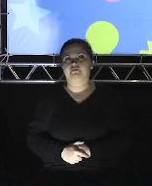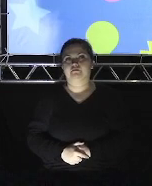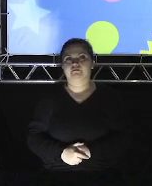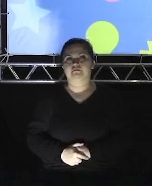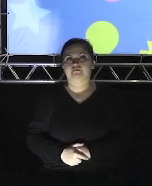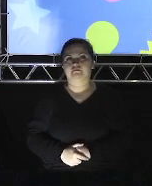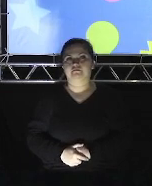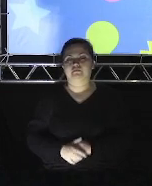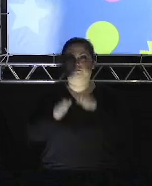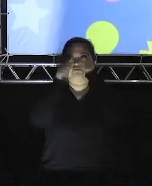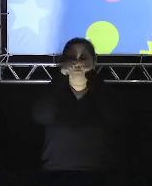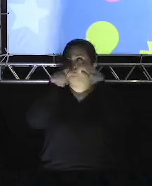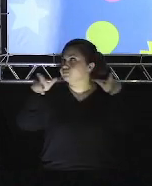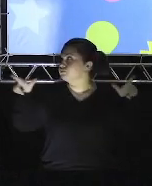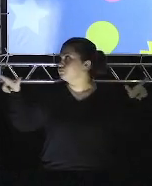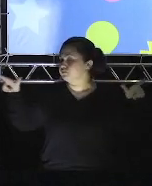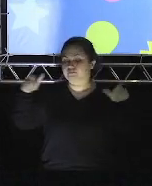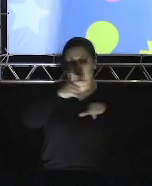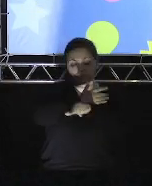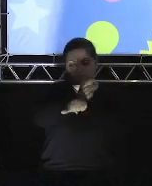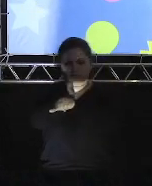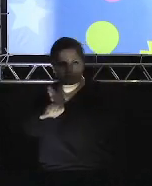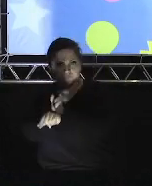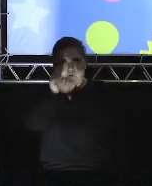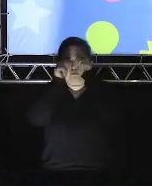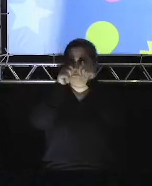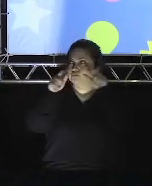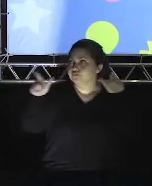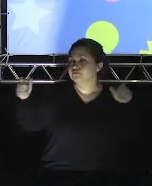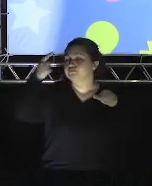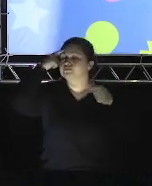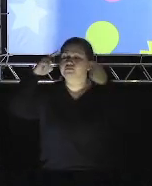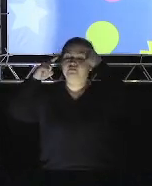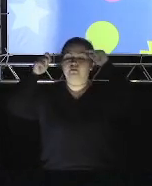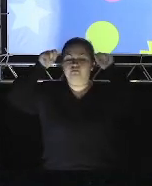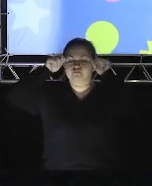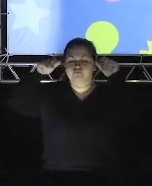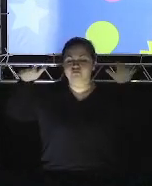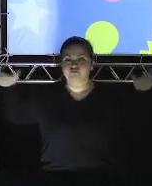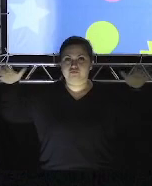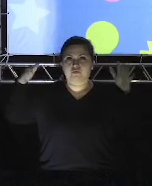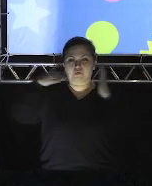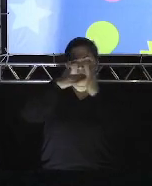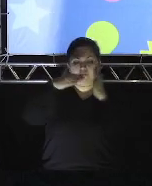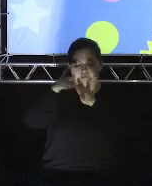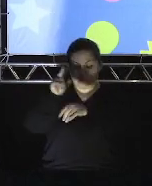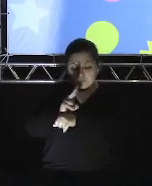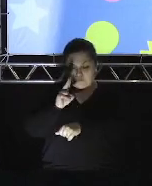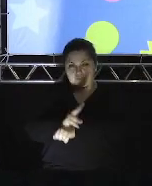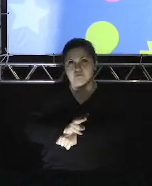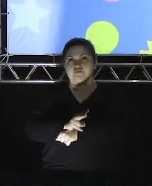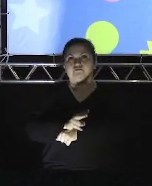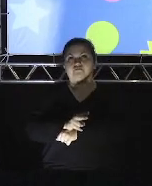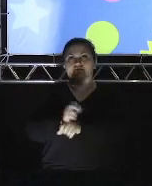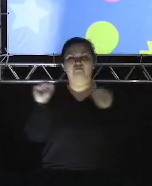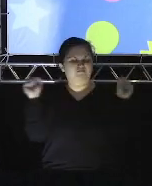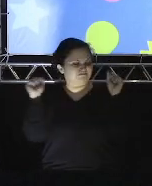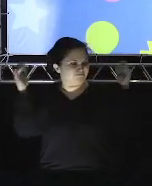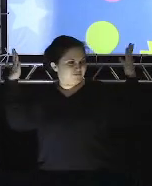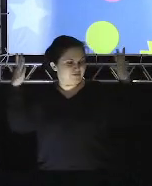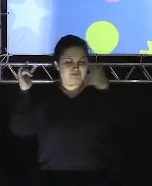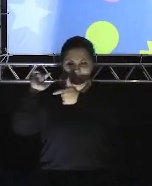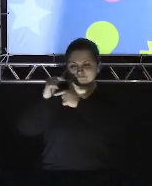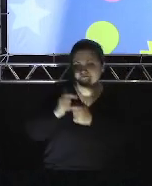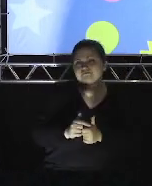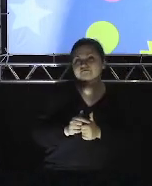Expanda os horizontes de tempo, expanda os horizontes de pensamento, os limites do cuidado, celebre a